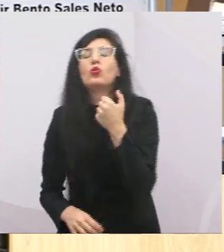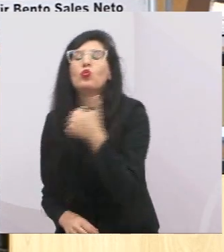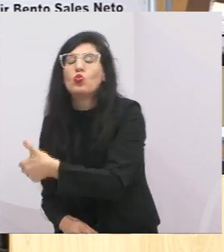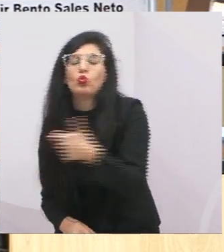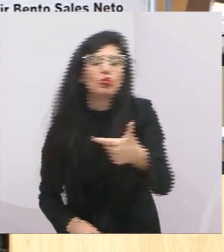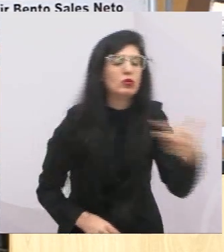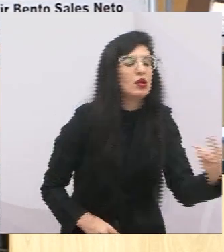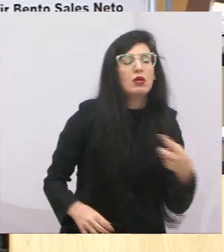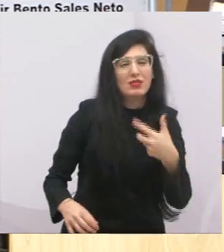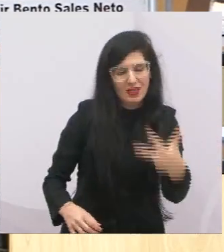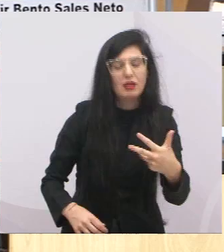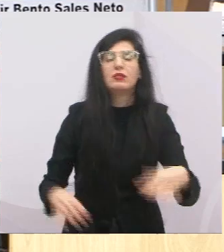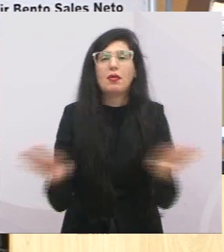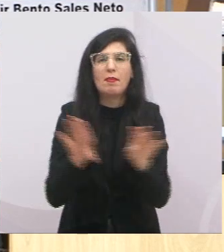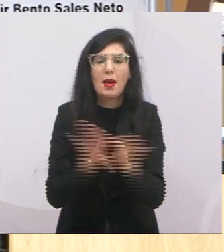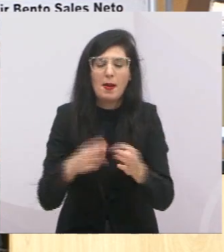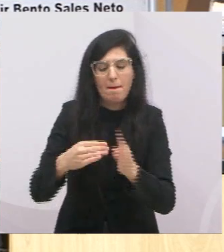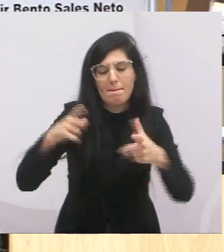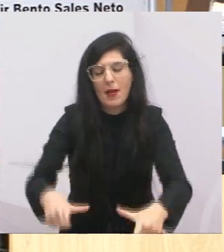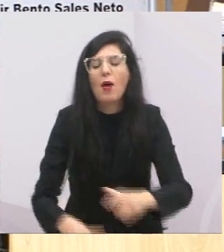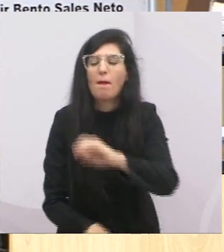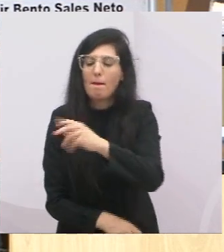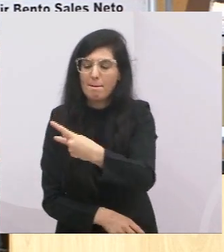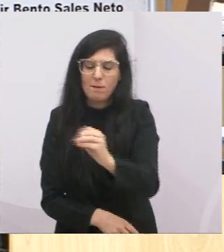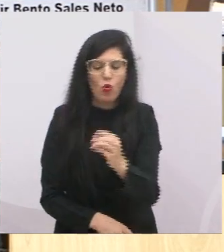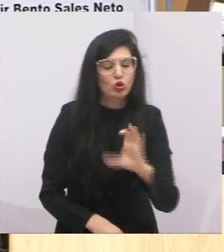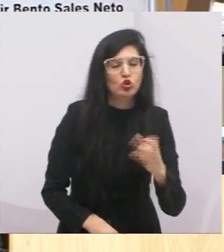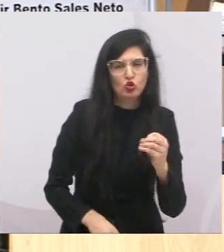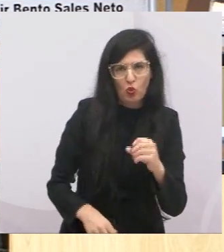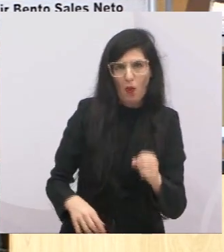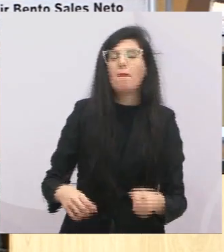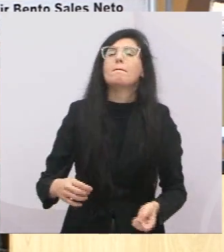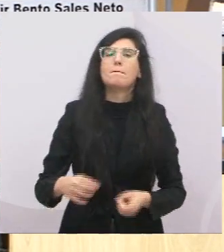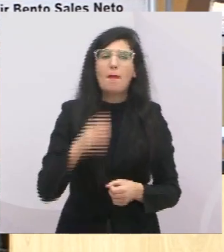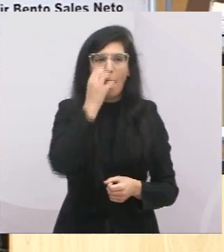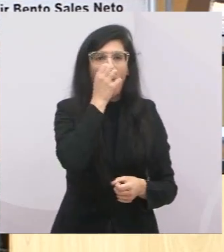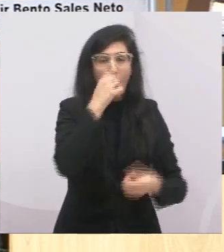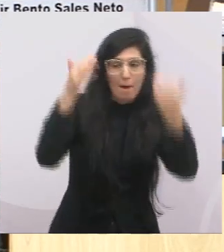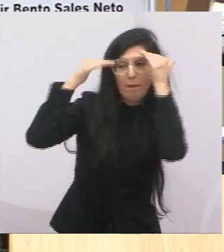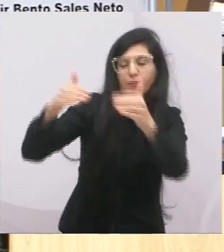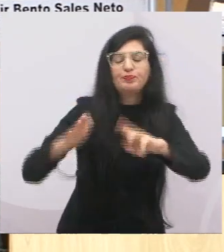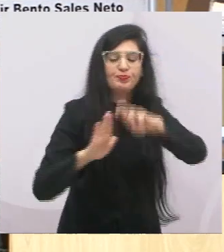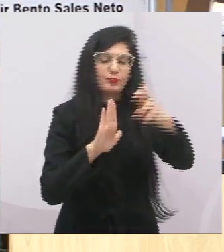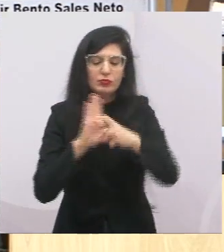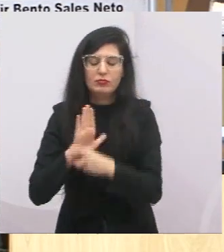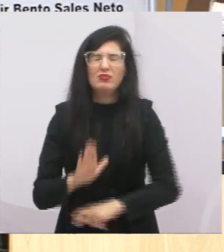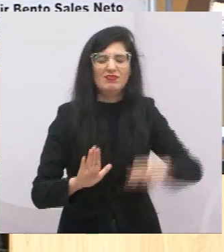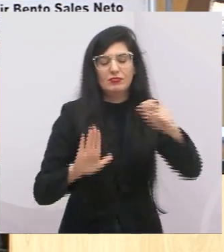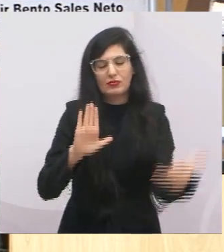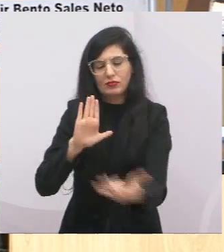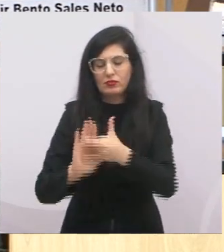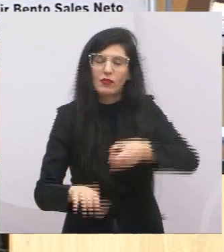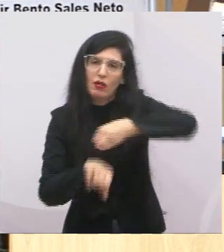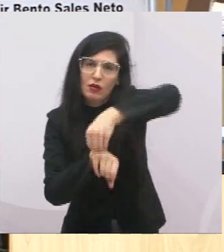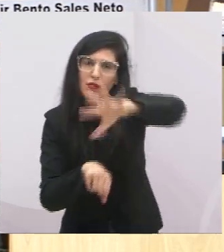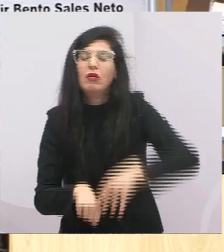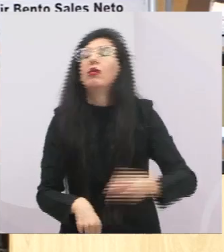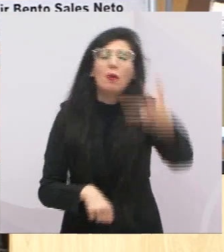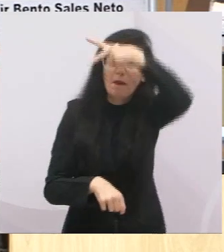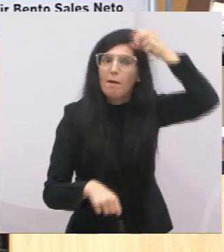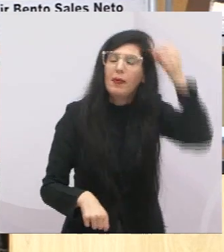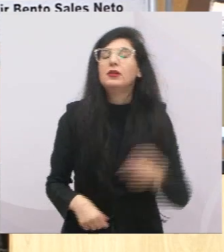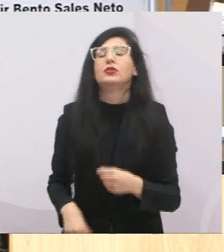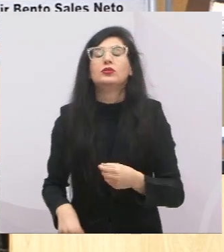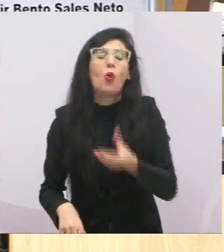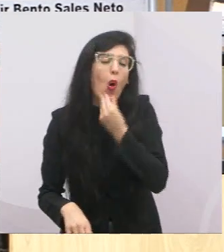senhor presidente desta Casa, ouvido e aprovado pelo Egrégio Plenário, cumpridas as formalidades regimentais, seja encaminhado ao senhor prefeito municipal de